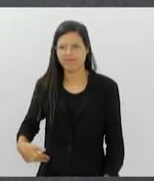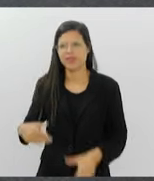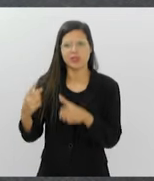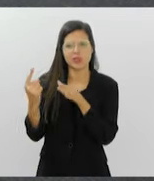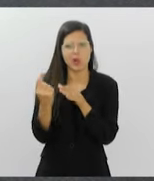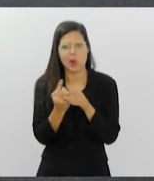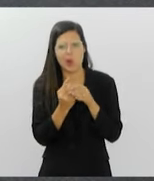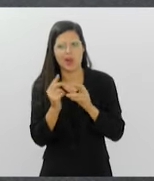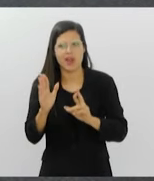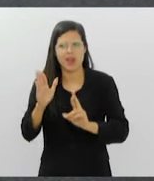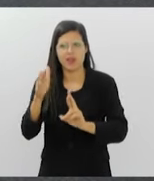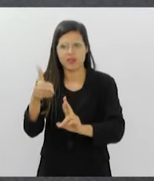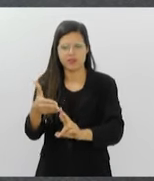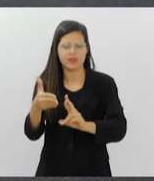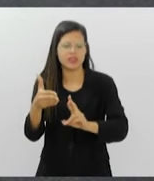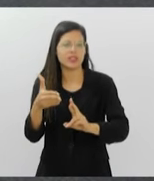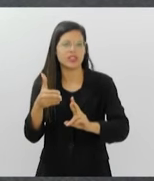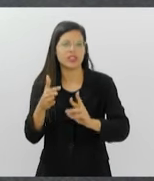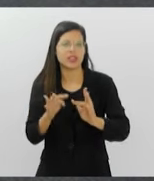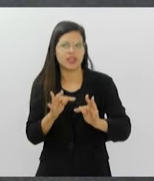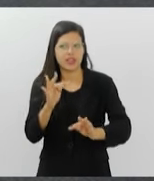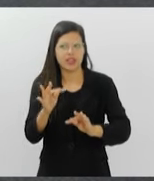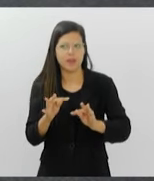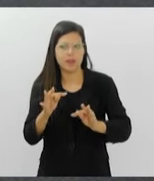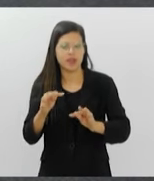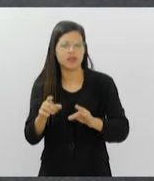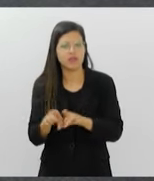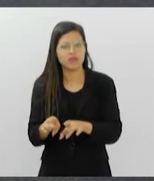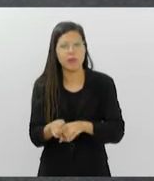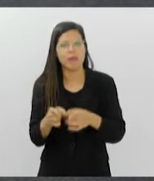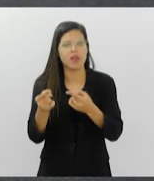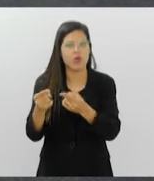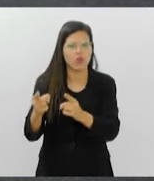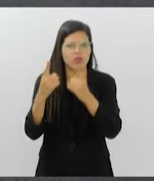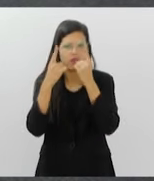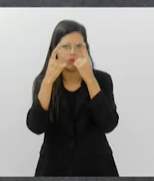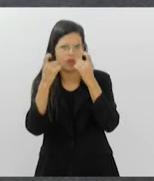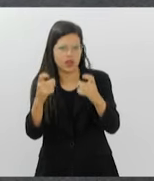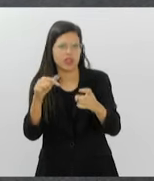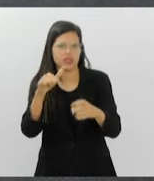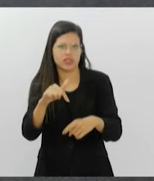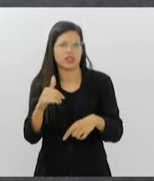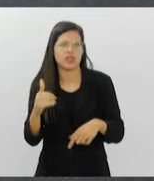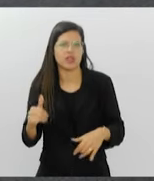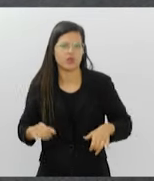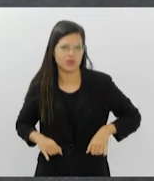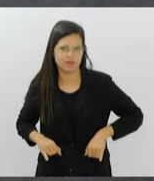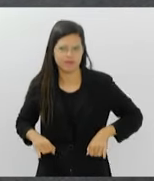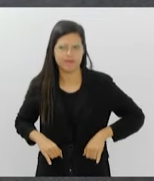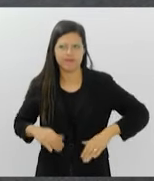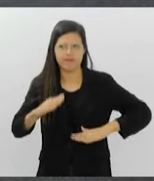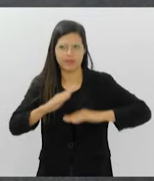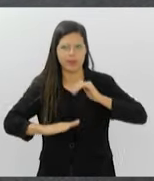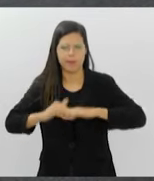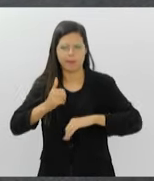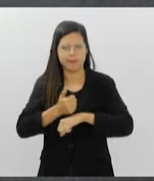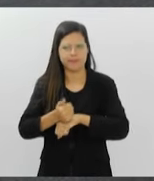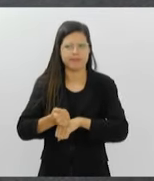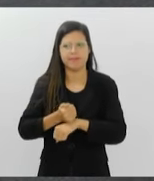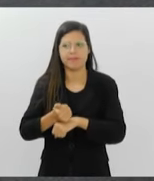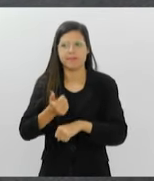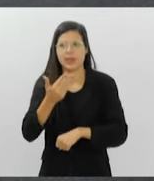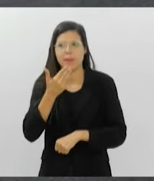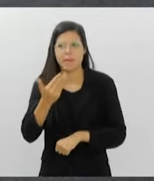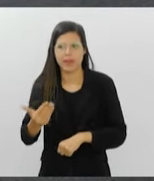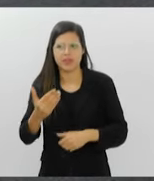de tratamento de enfrentamento às diversas violências sofridas por eles em suas profissões. Então, peço, por favor, que Vossa